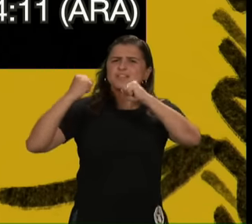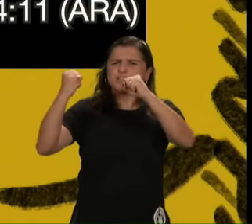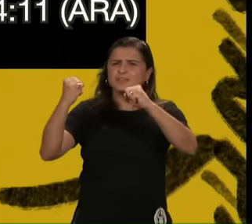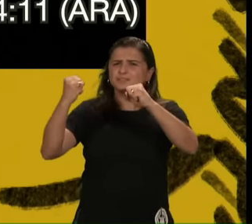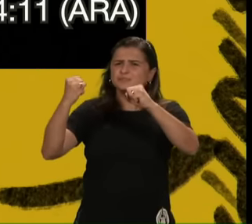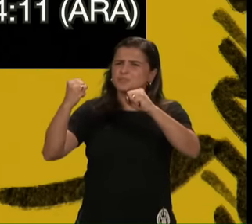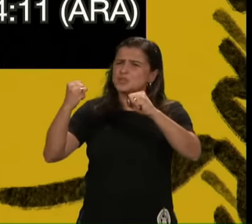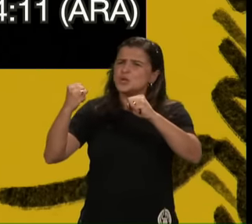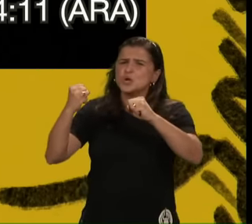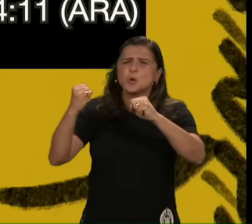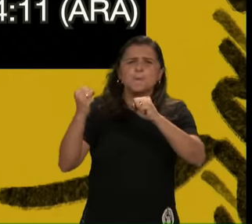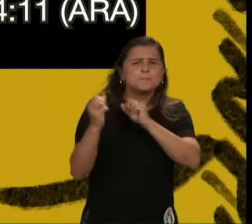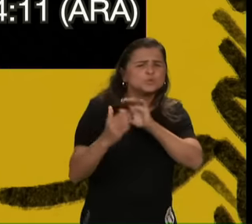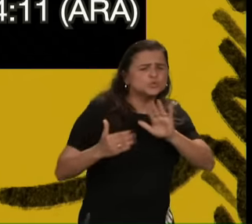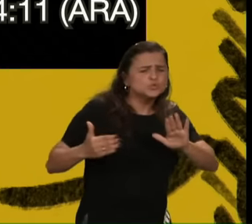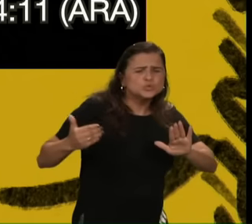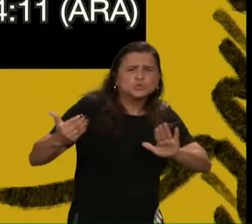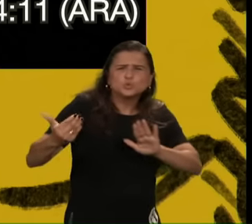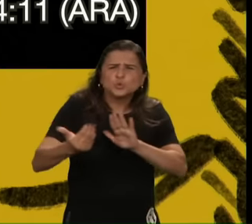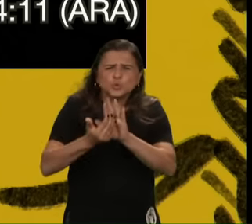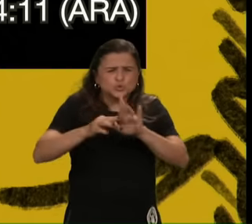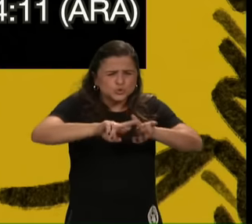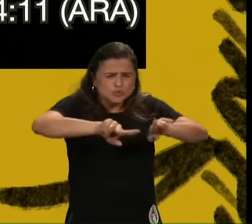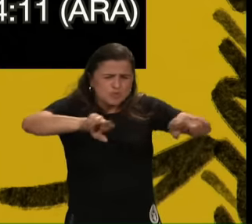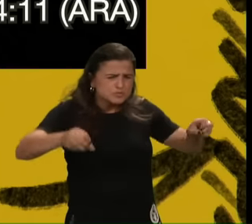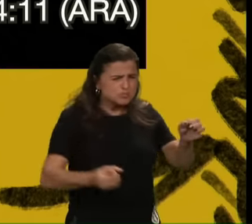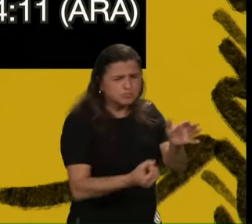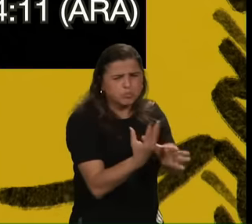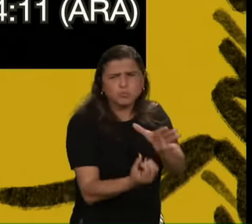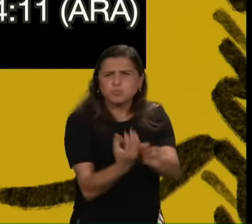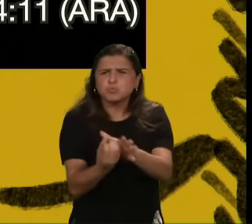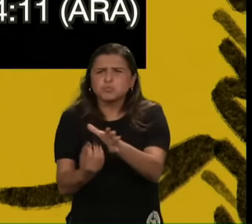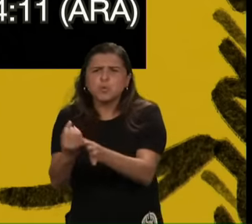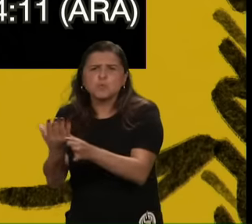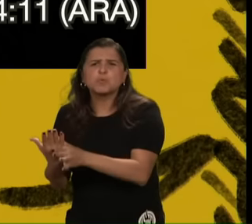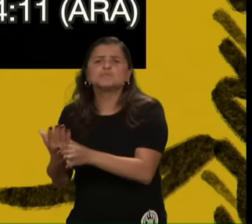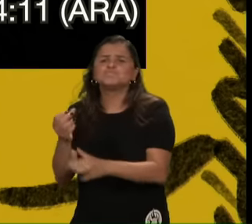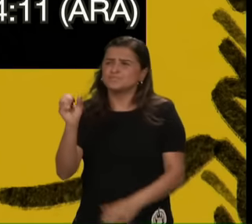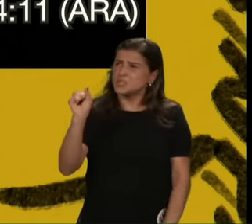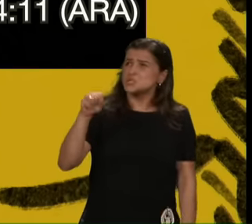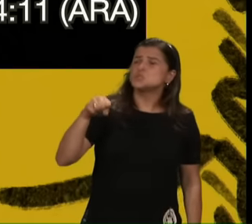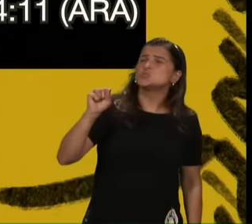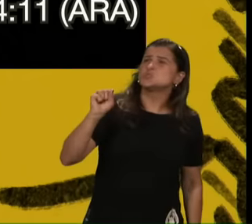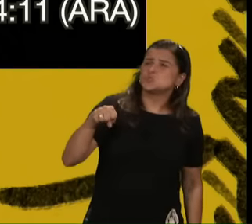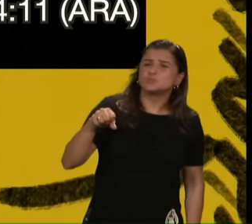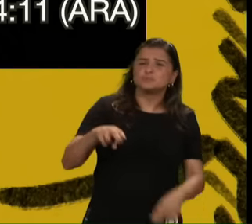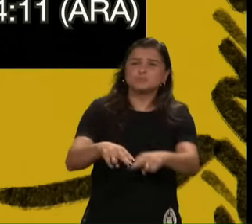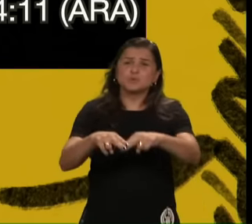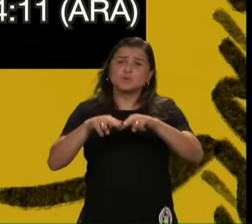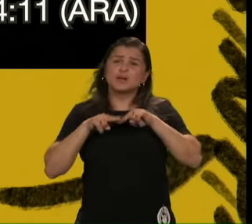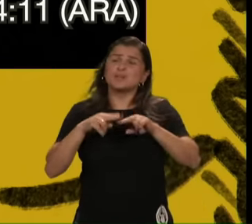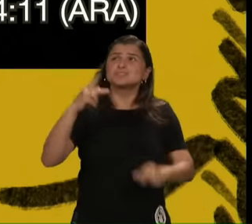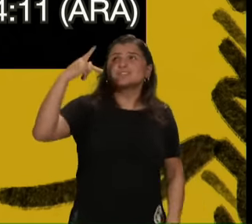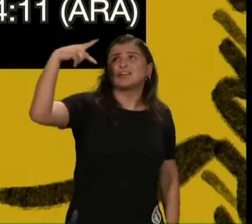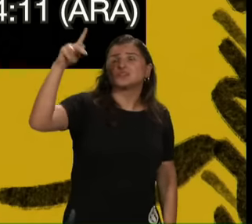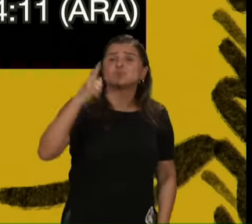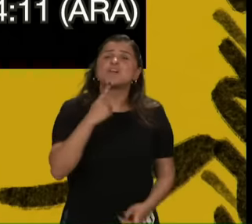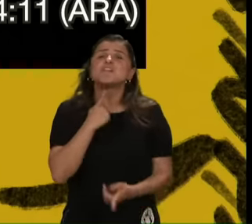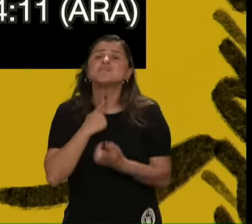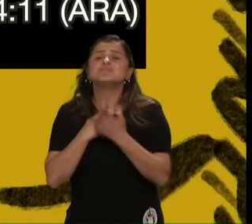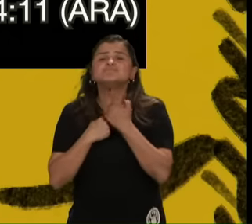porque todas as coisas Tu criaste. Sim, por causa da